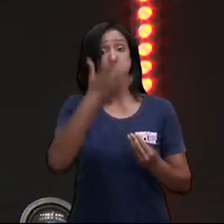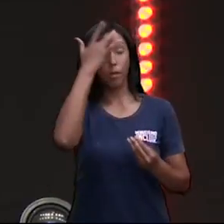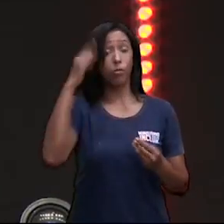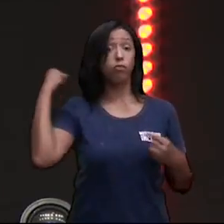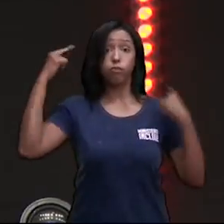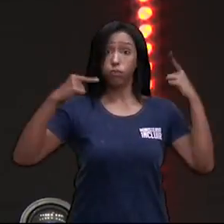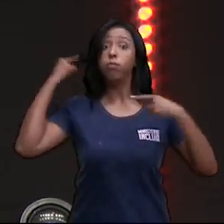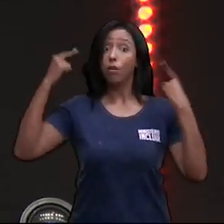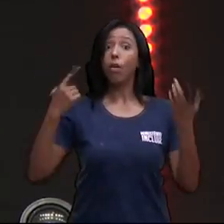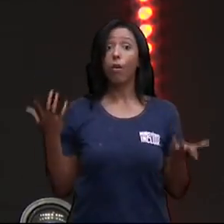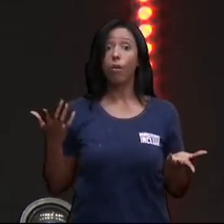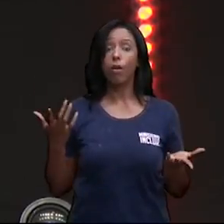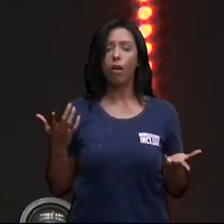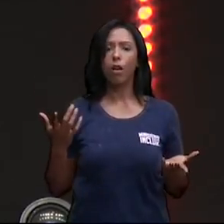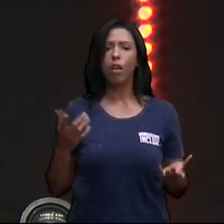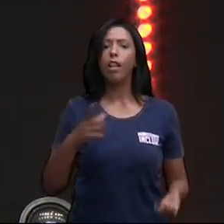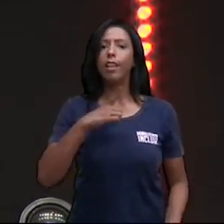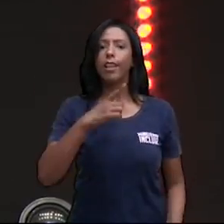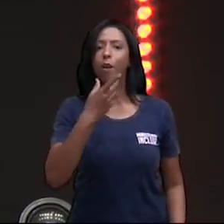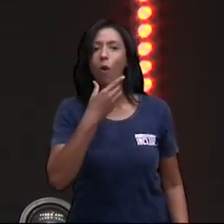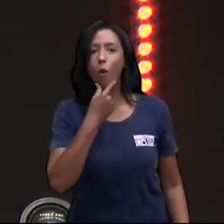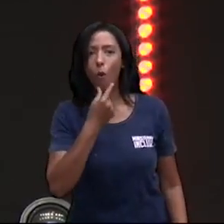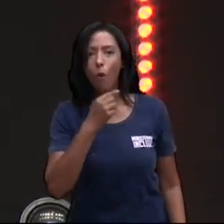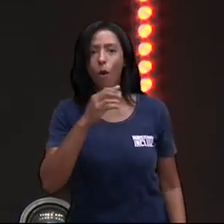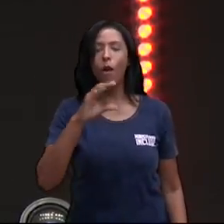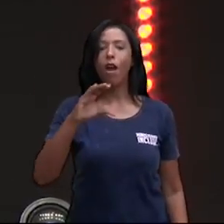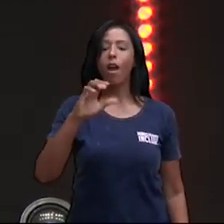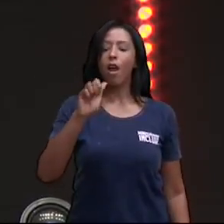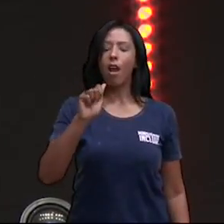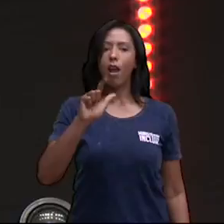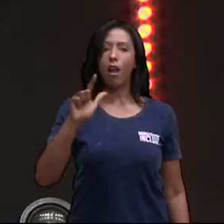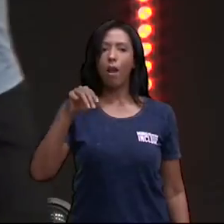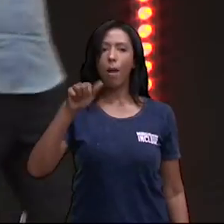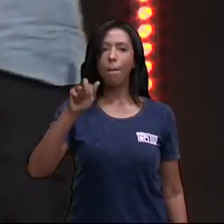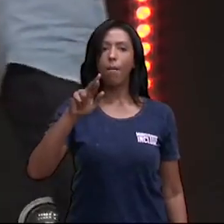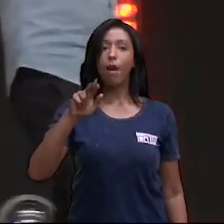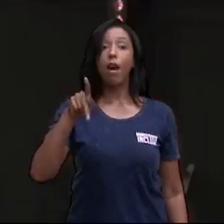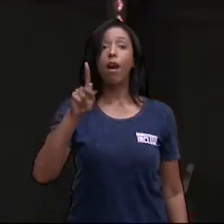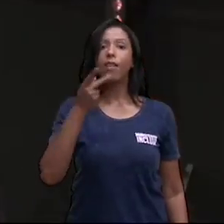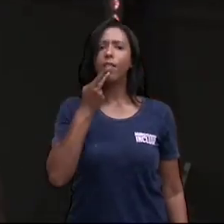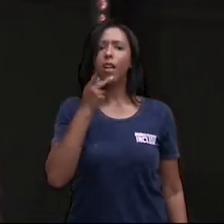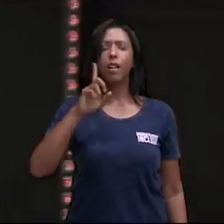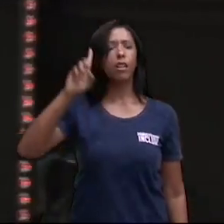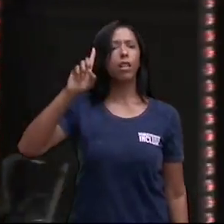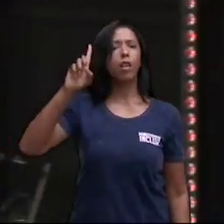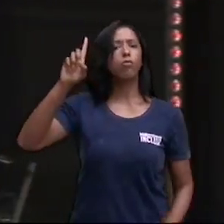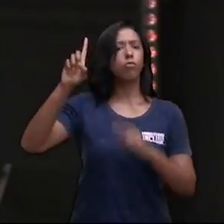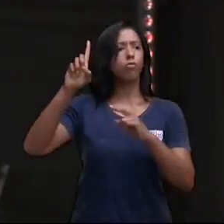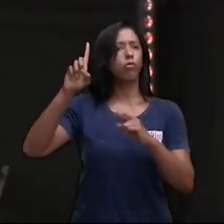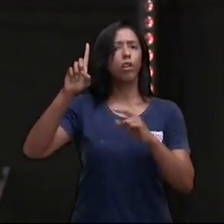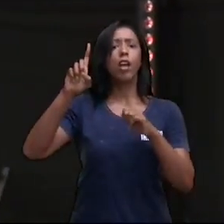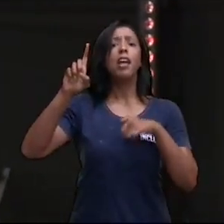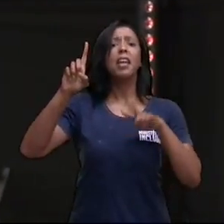e você vai ter um calmax dizendo Olha o homem e seu próprio Deus Deus uma projeção no próprio